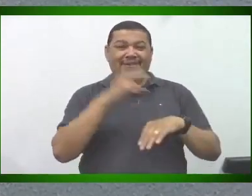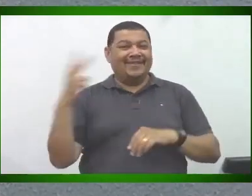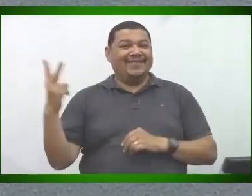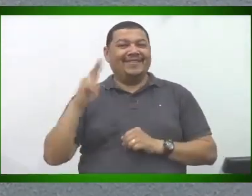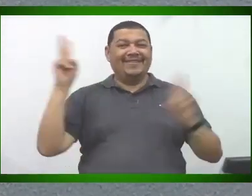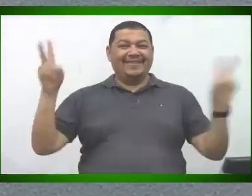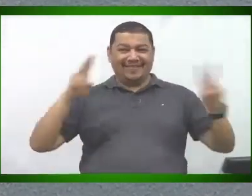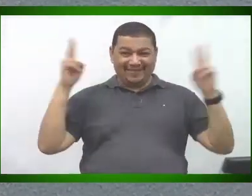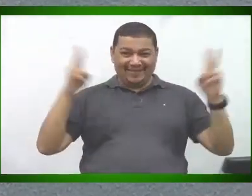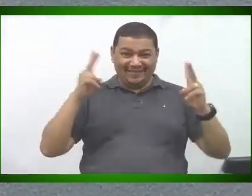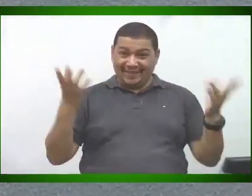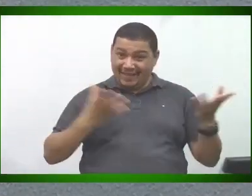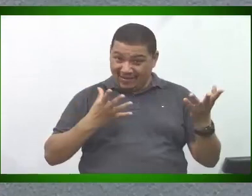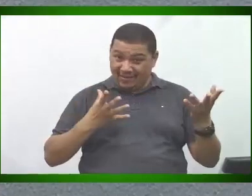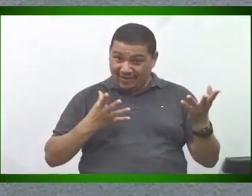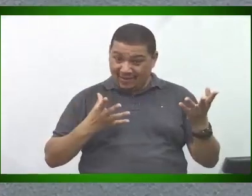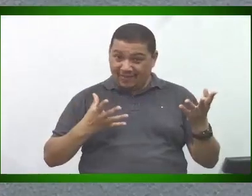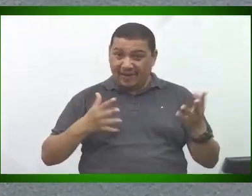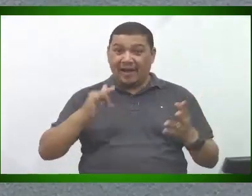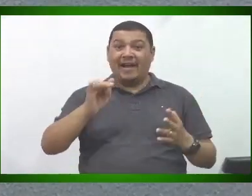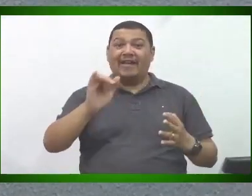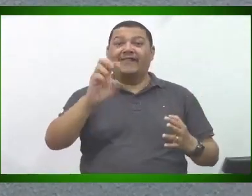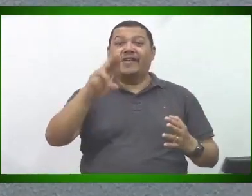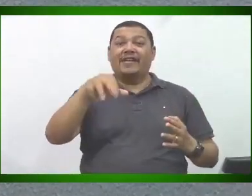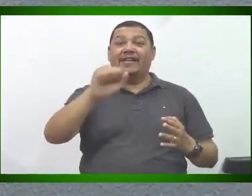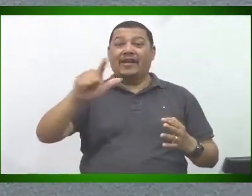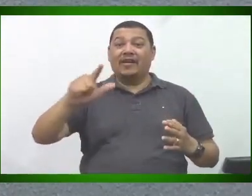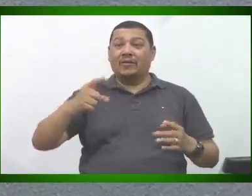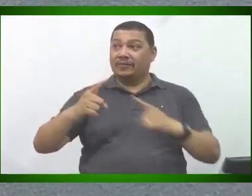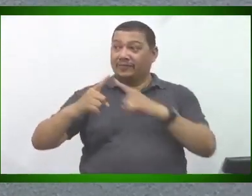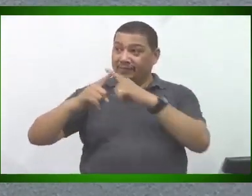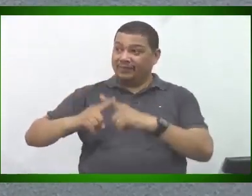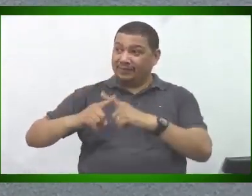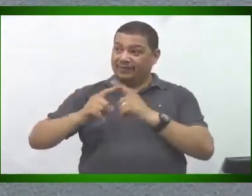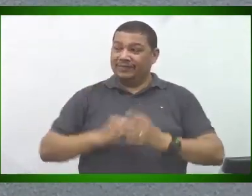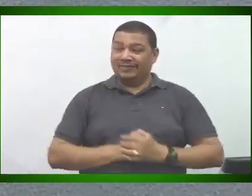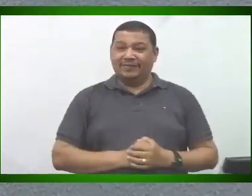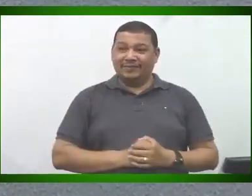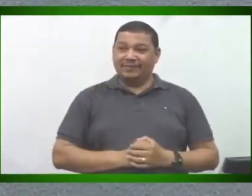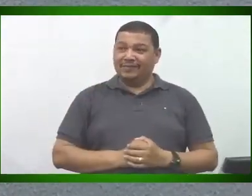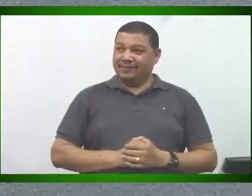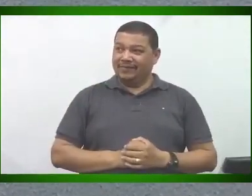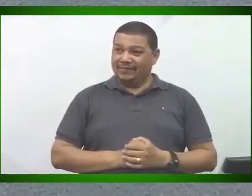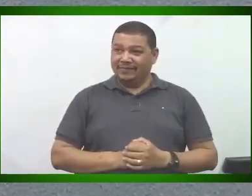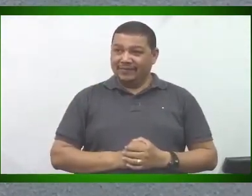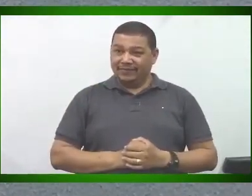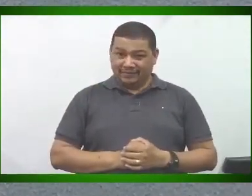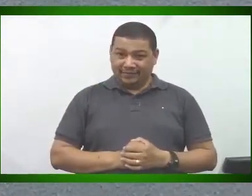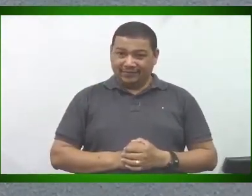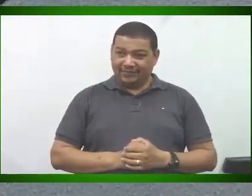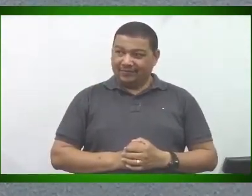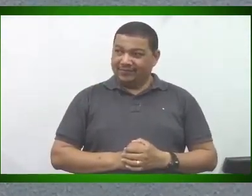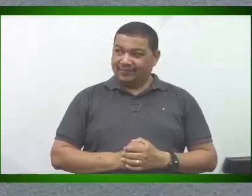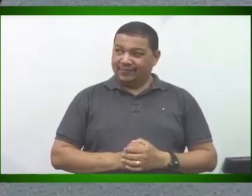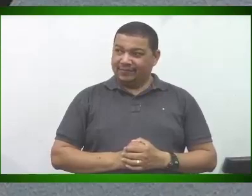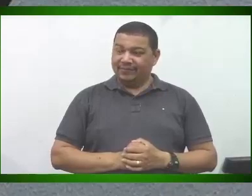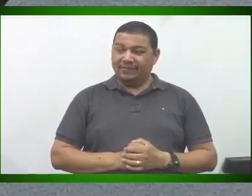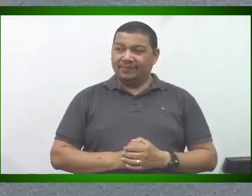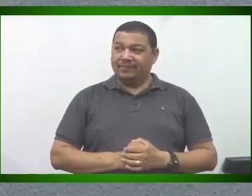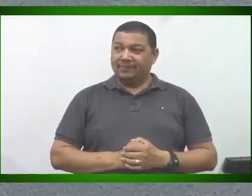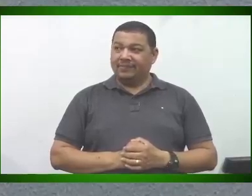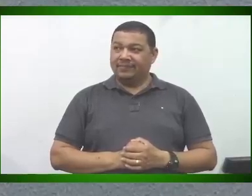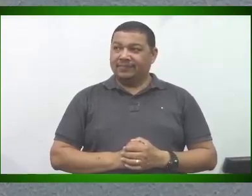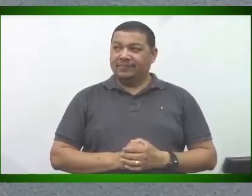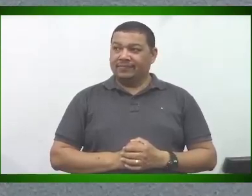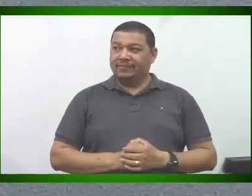aí. E agora nós vamos para a final. Passamos aí pela final, pela semifinal, e estamos indo à final. A Série D